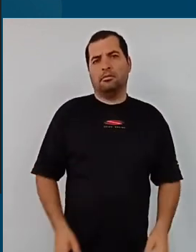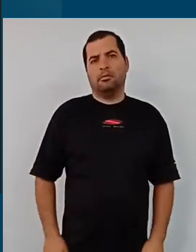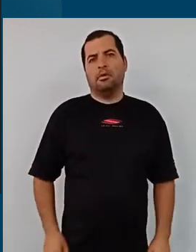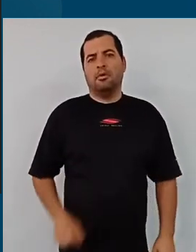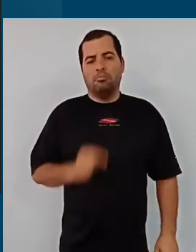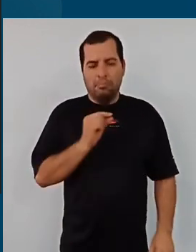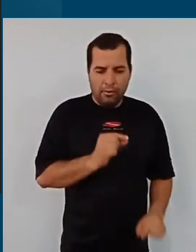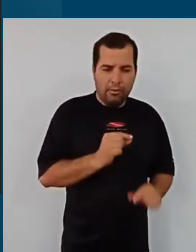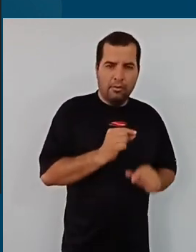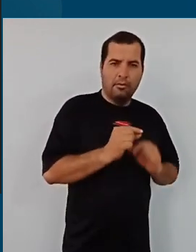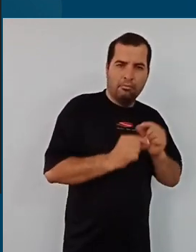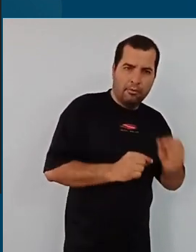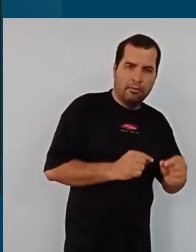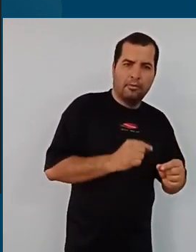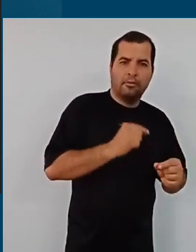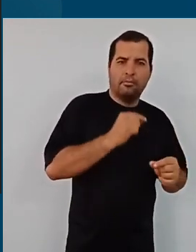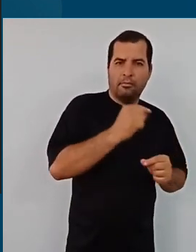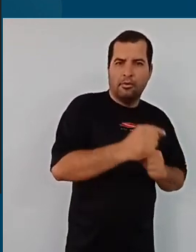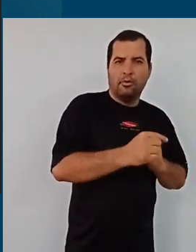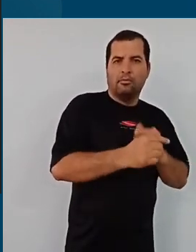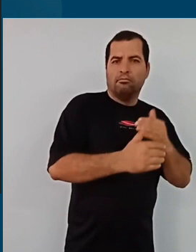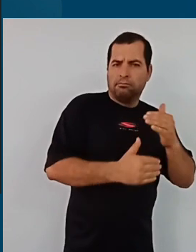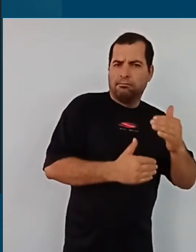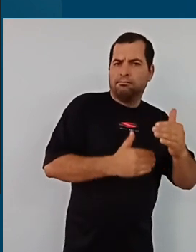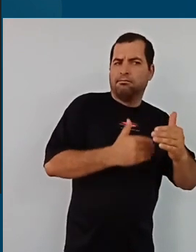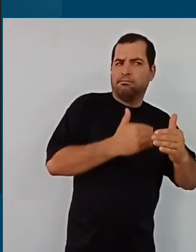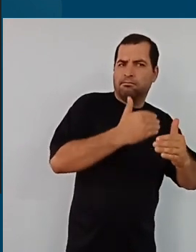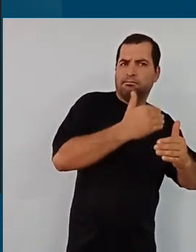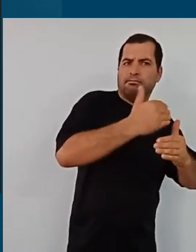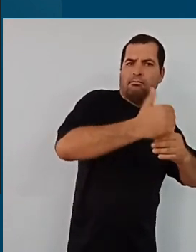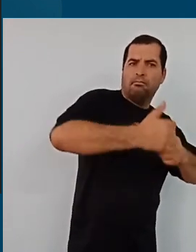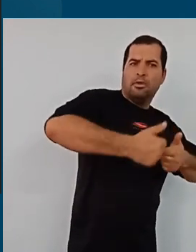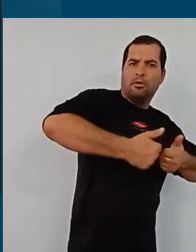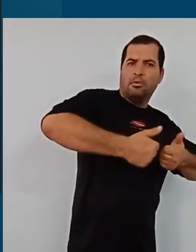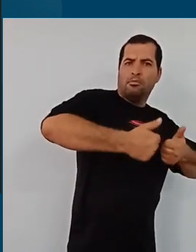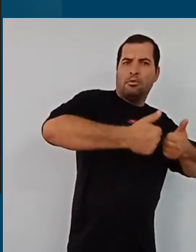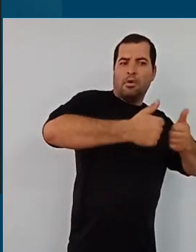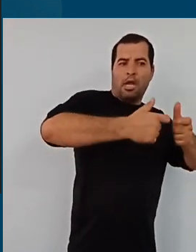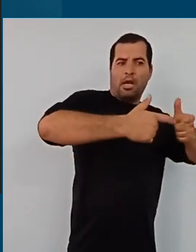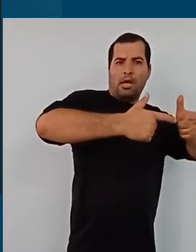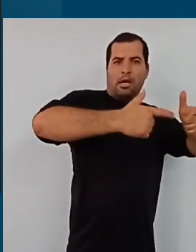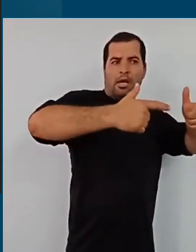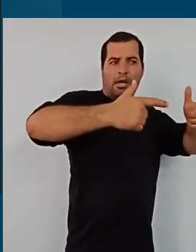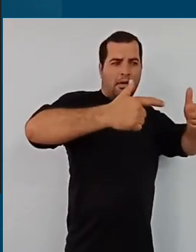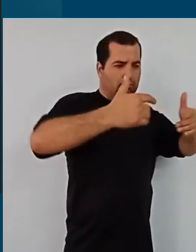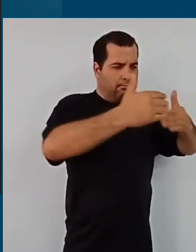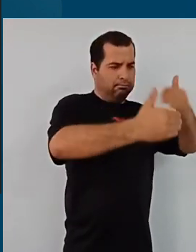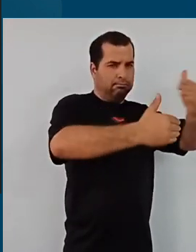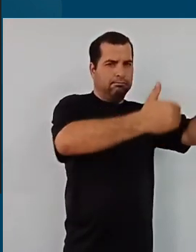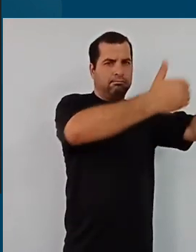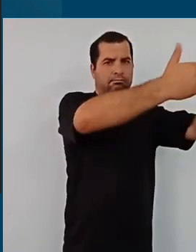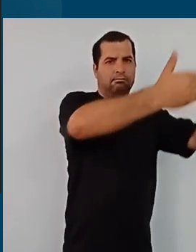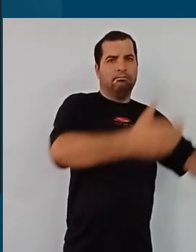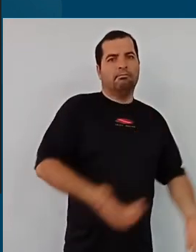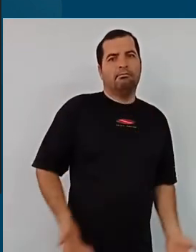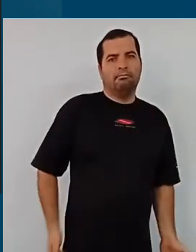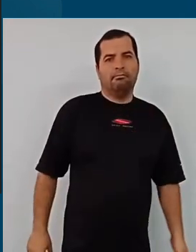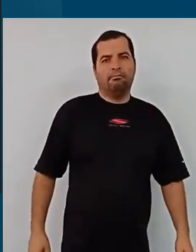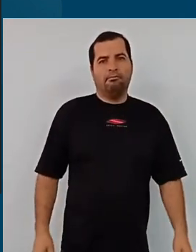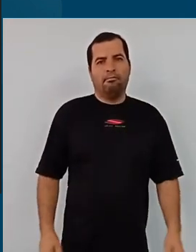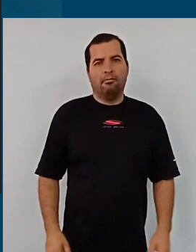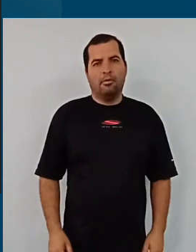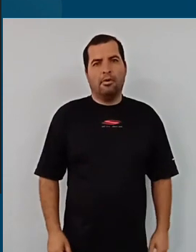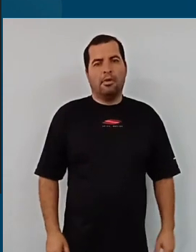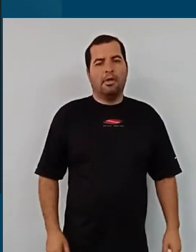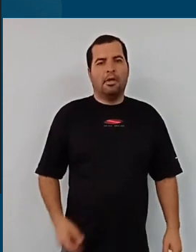desenvolve lentamente. Ela vai progressiva, ela vai melhorando, vai se ampliando, avançando. Mas os